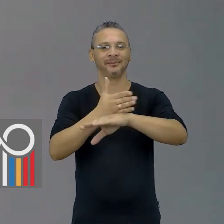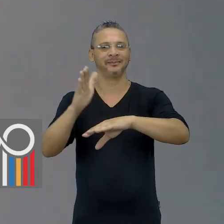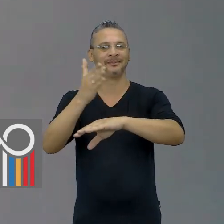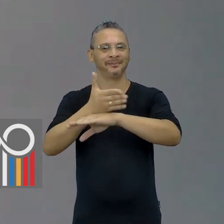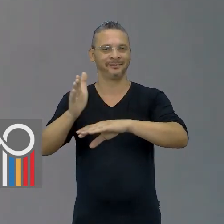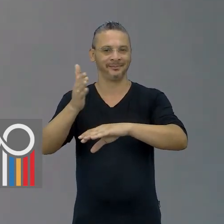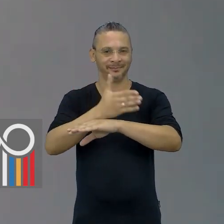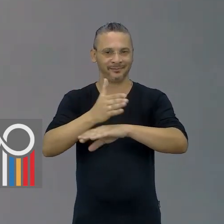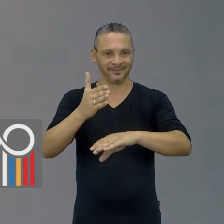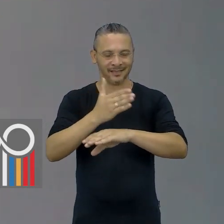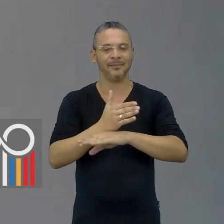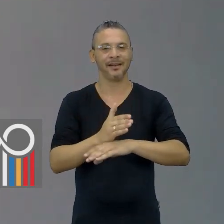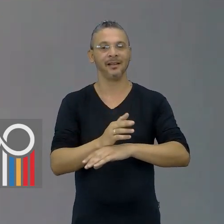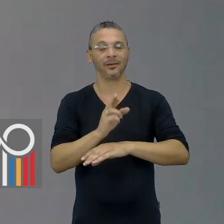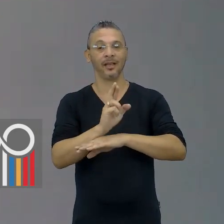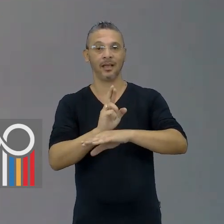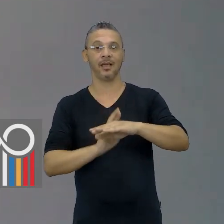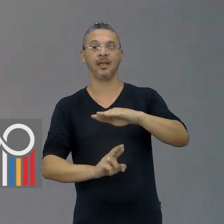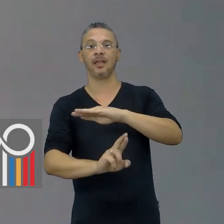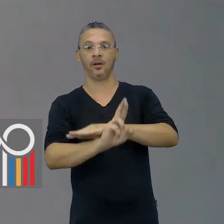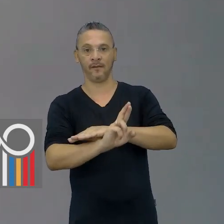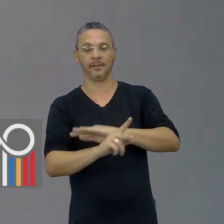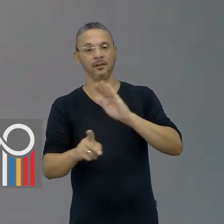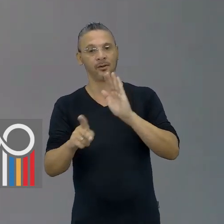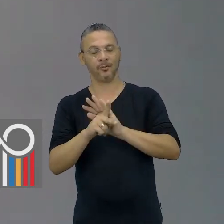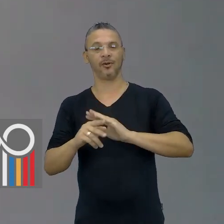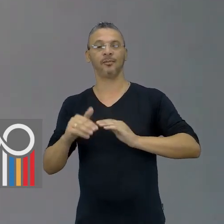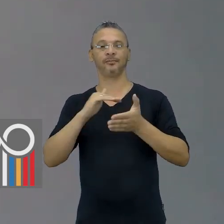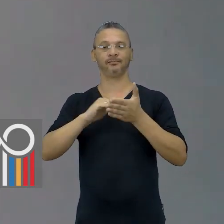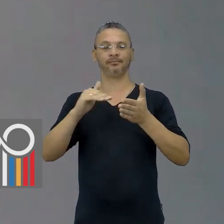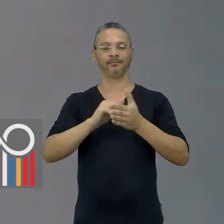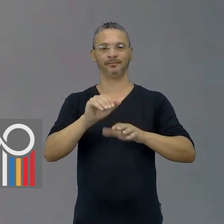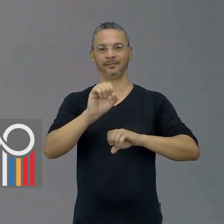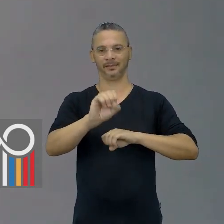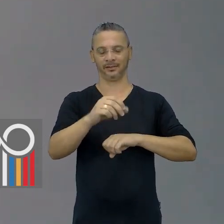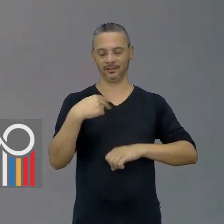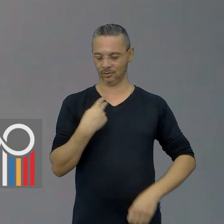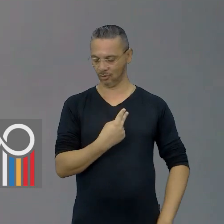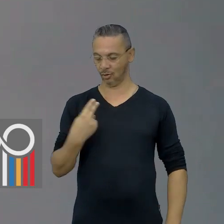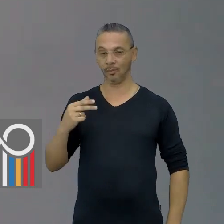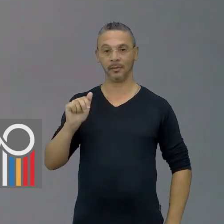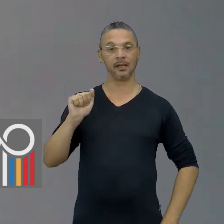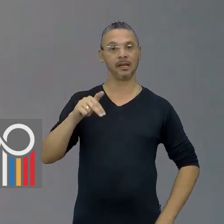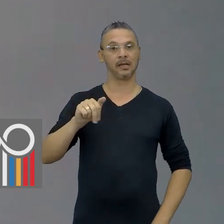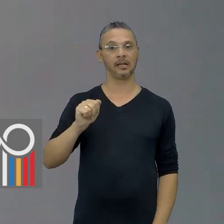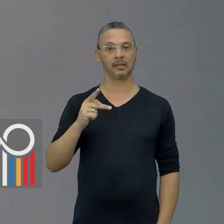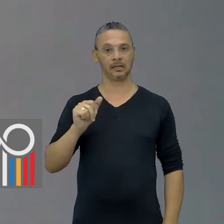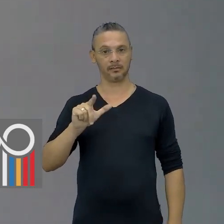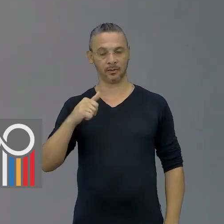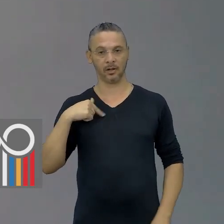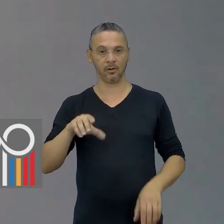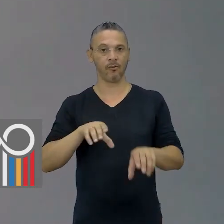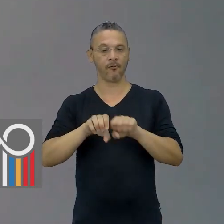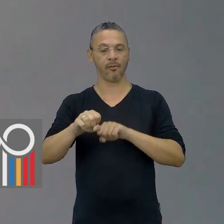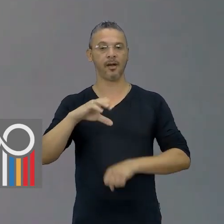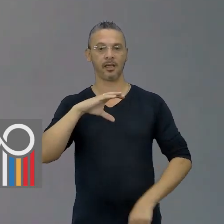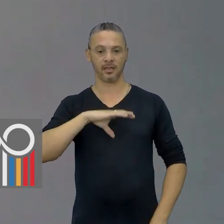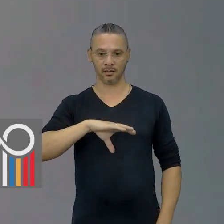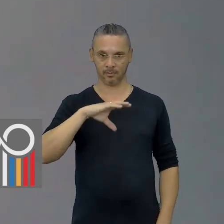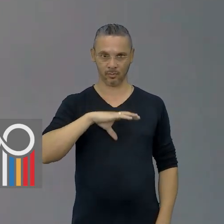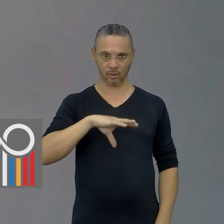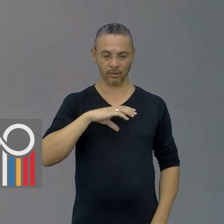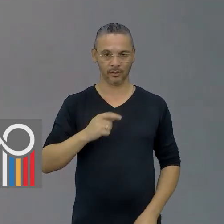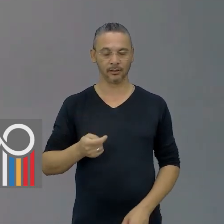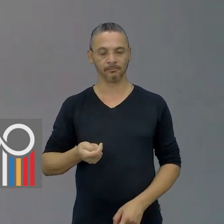do Programa de Recuperação e Aprofundamento da Secretaria de Educação. Eu sou Ana Paula, eu sou formada em língua portuguesa e